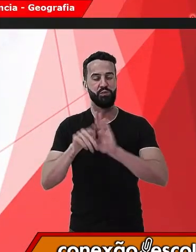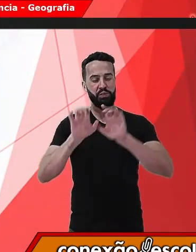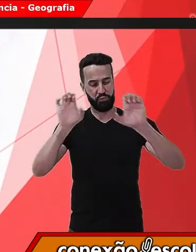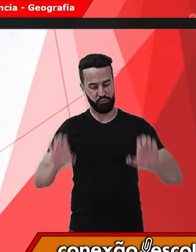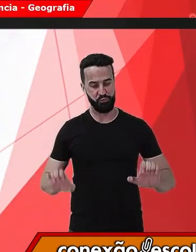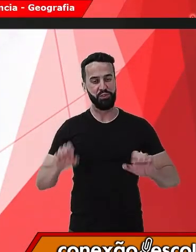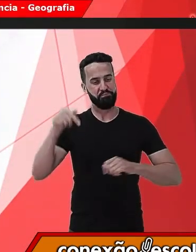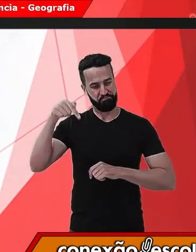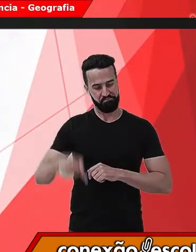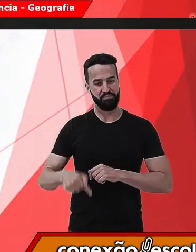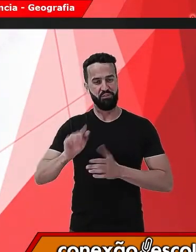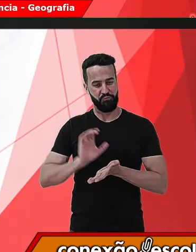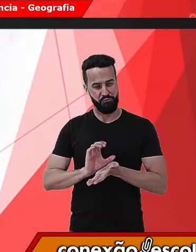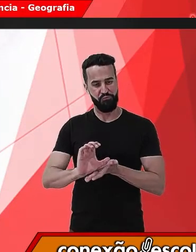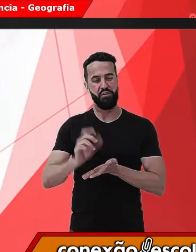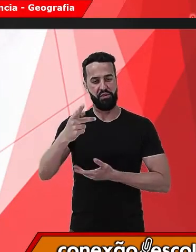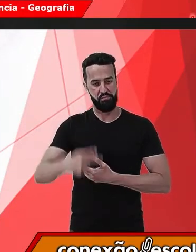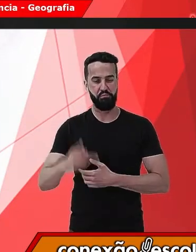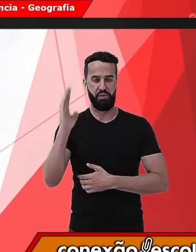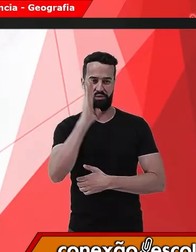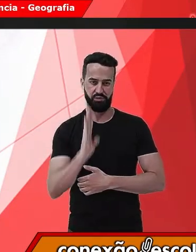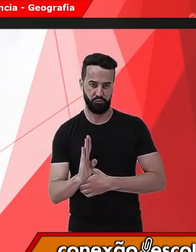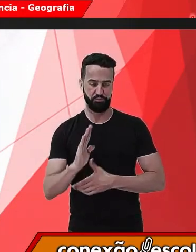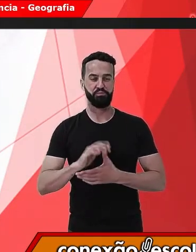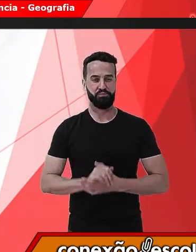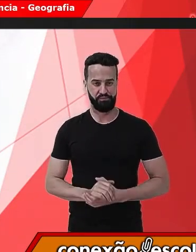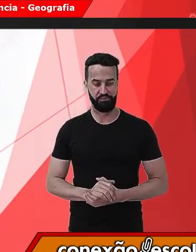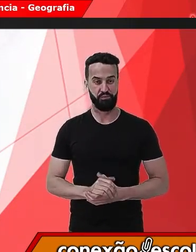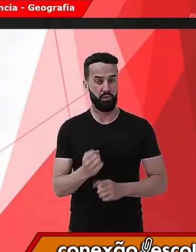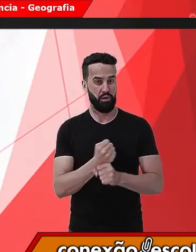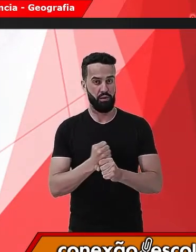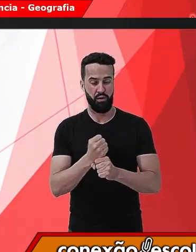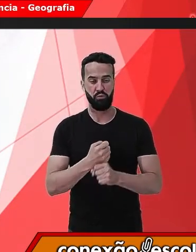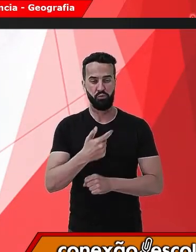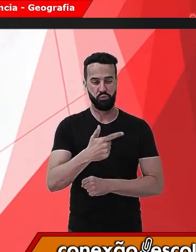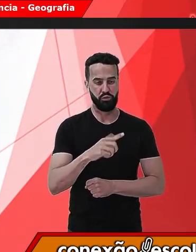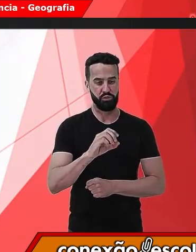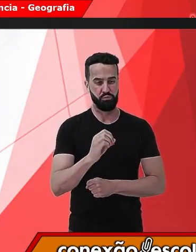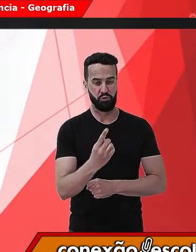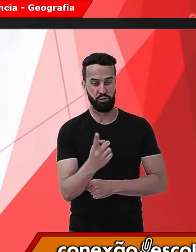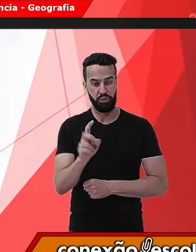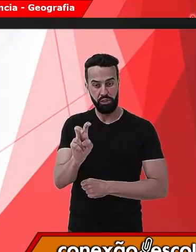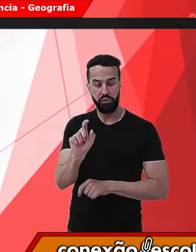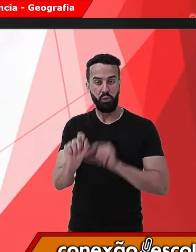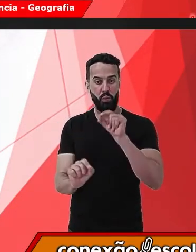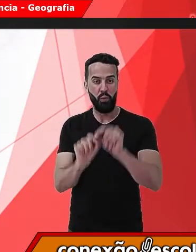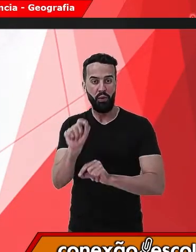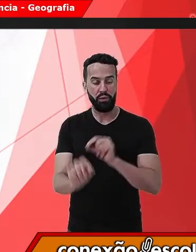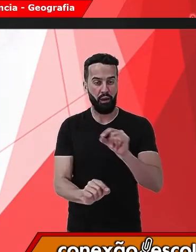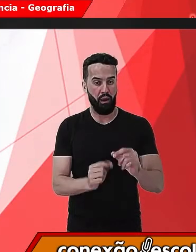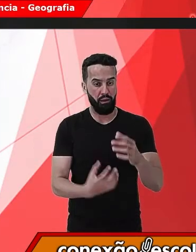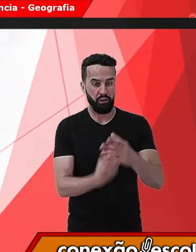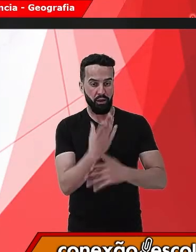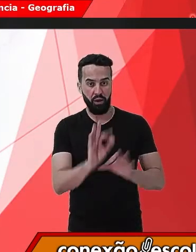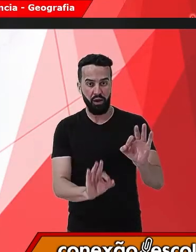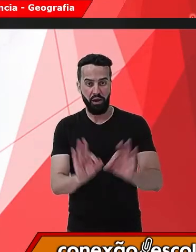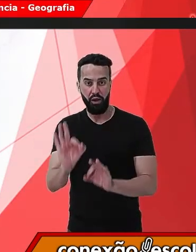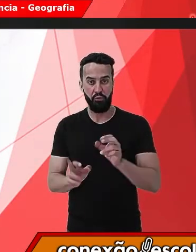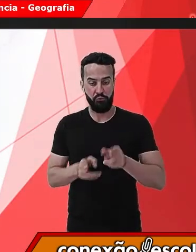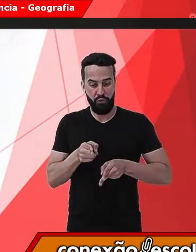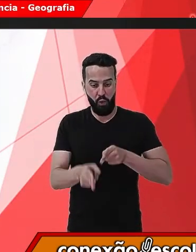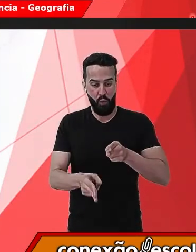chinesas, isso mesmo, as indústrias que nasceram da China, que são próprias da China, são indústrias de altíssima tecnologia. Quer